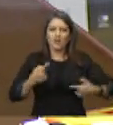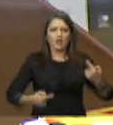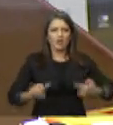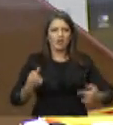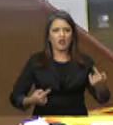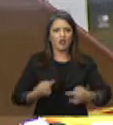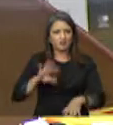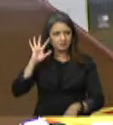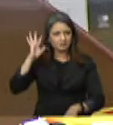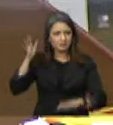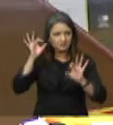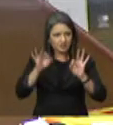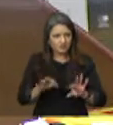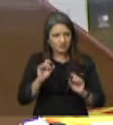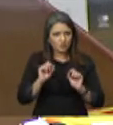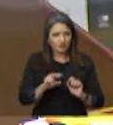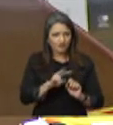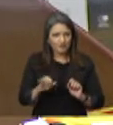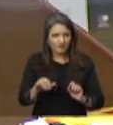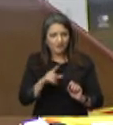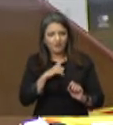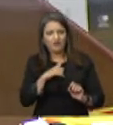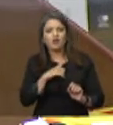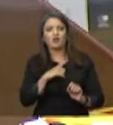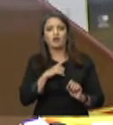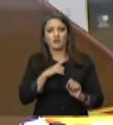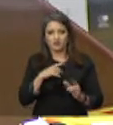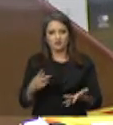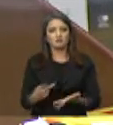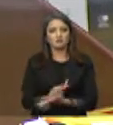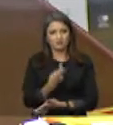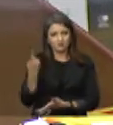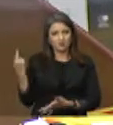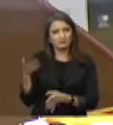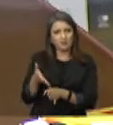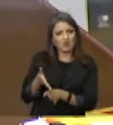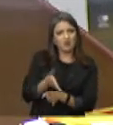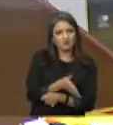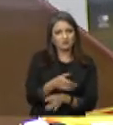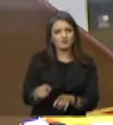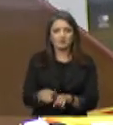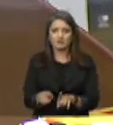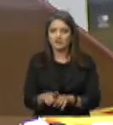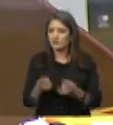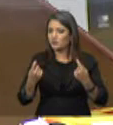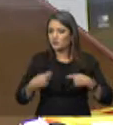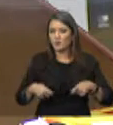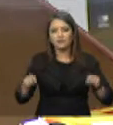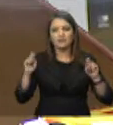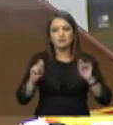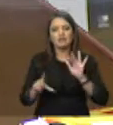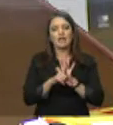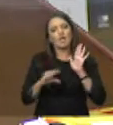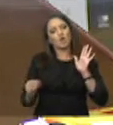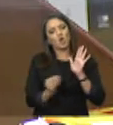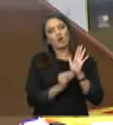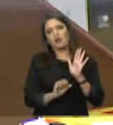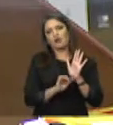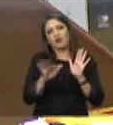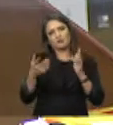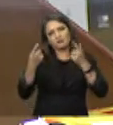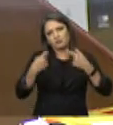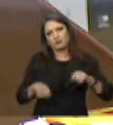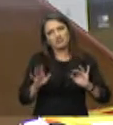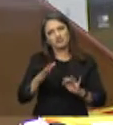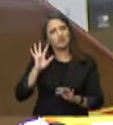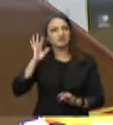firmado orientação no sentido de que ela deveria ser obviamente aplicável a ponto de sequer ser necessário mencionar expressamente no